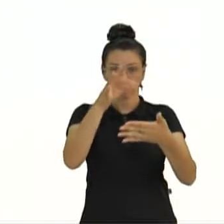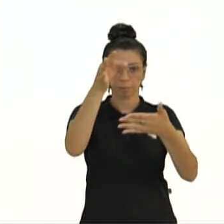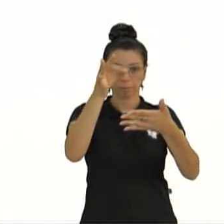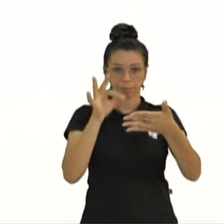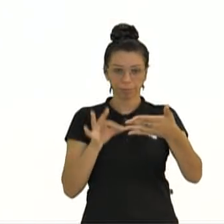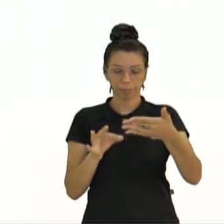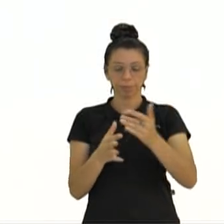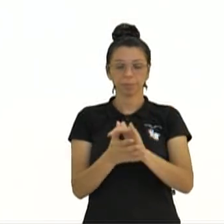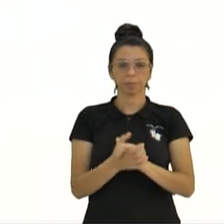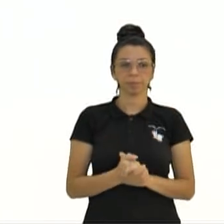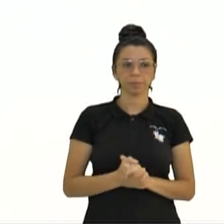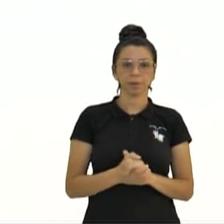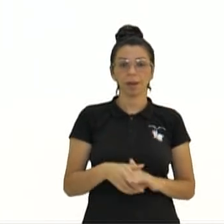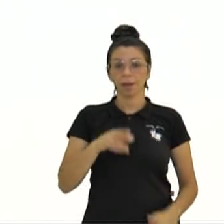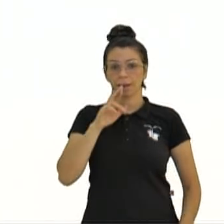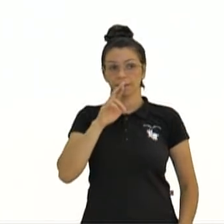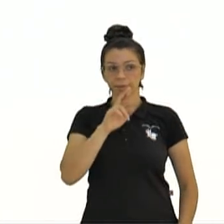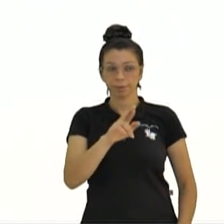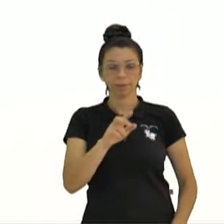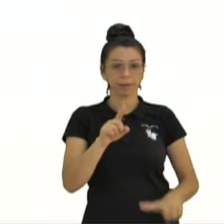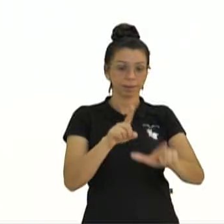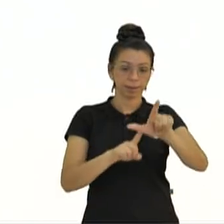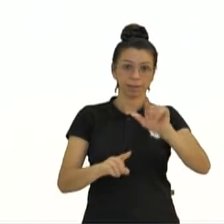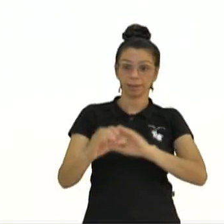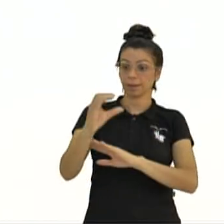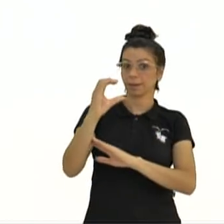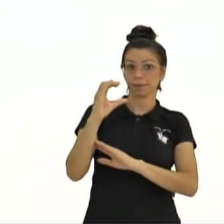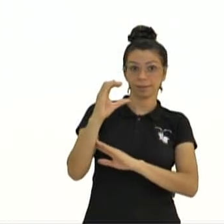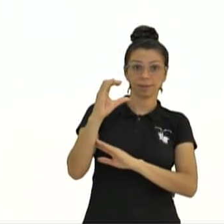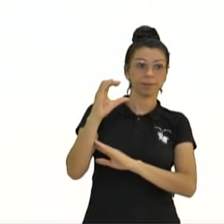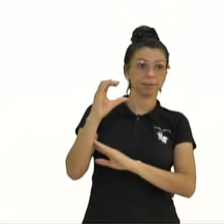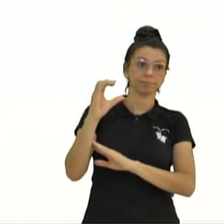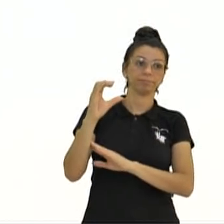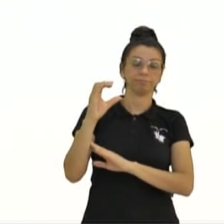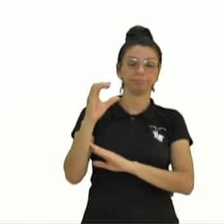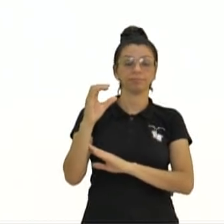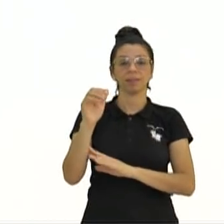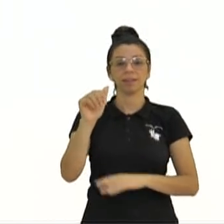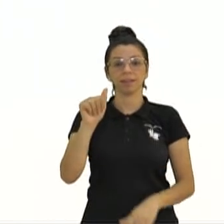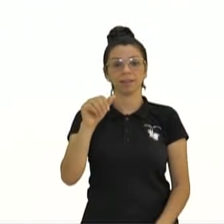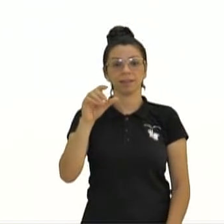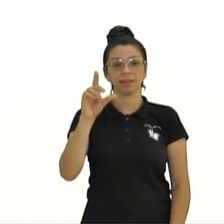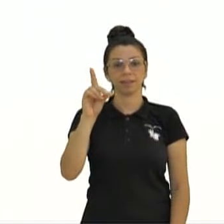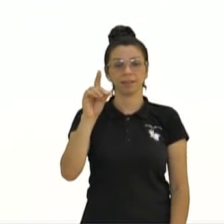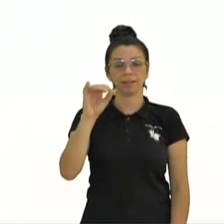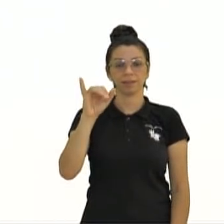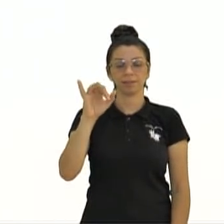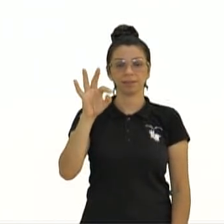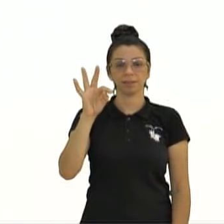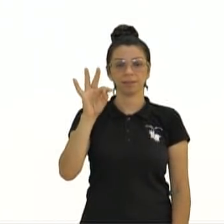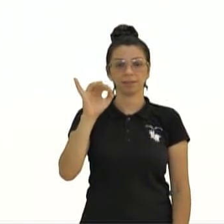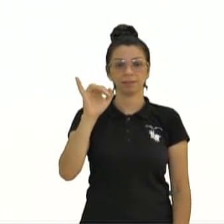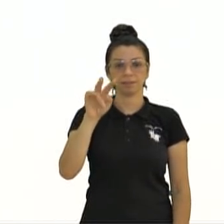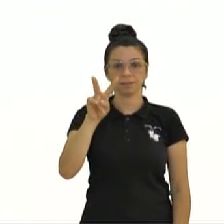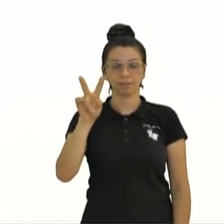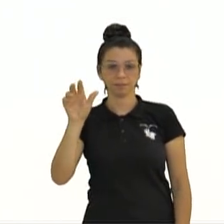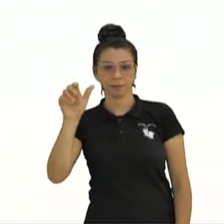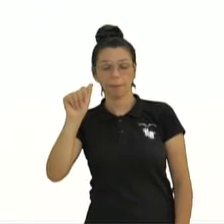A nossa resposta, então, é a letra C, que é aditiva, dá a ideia, então,